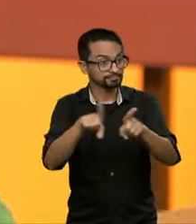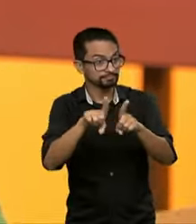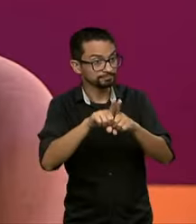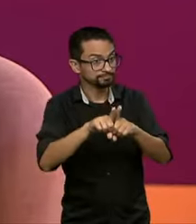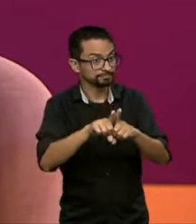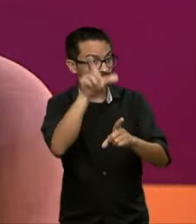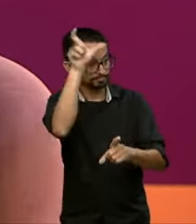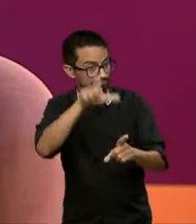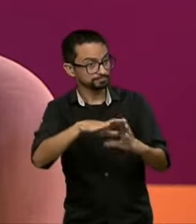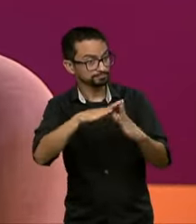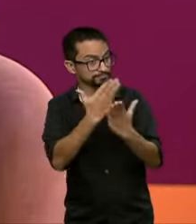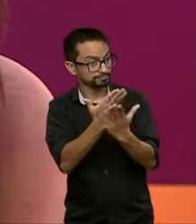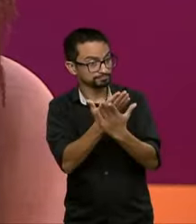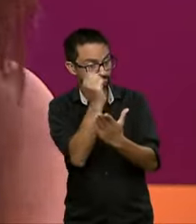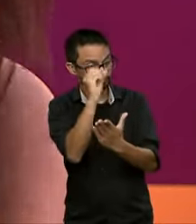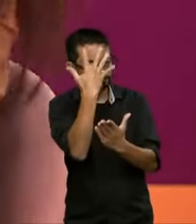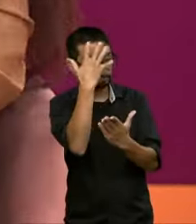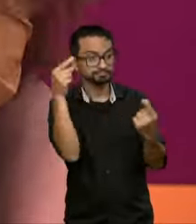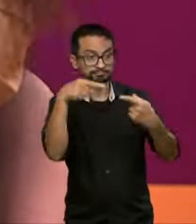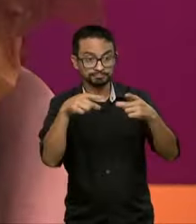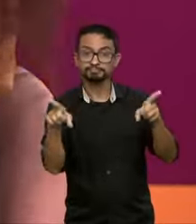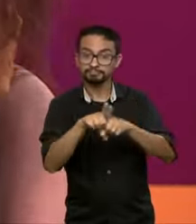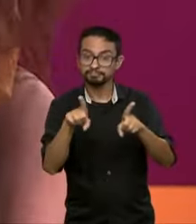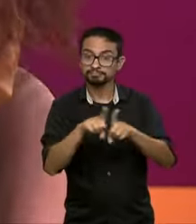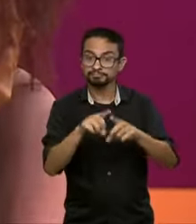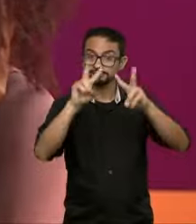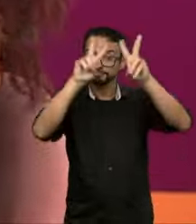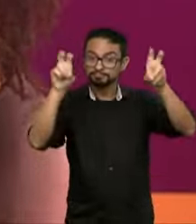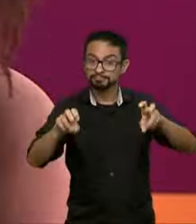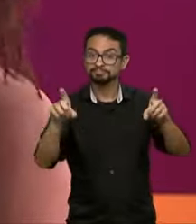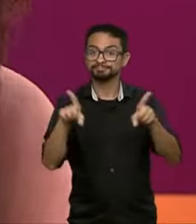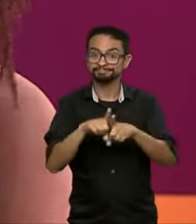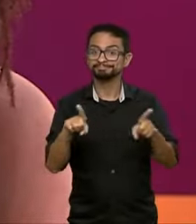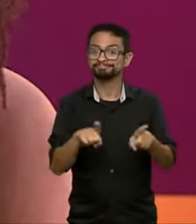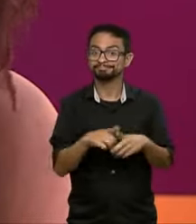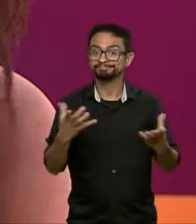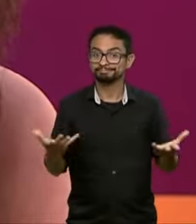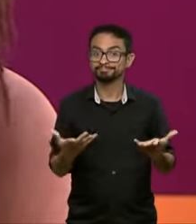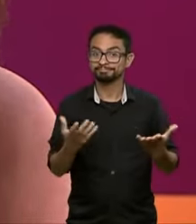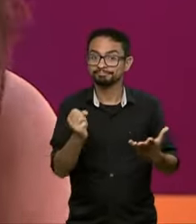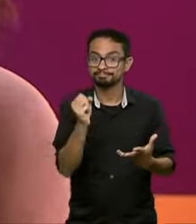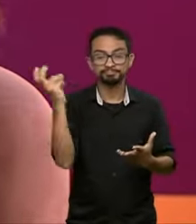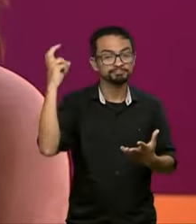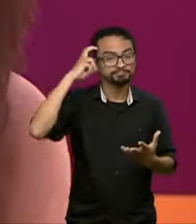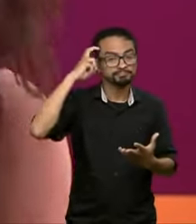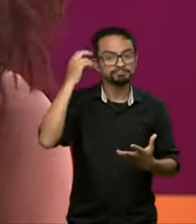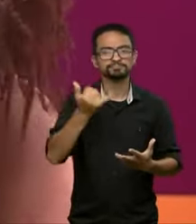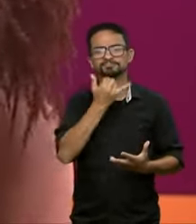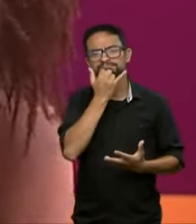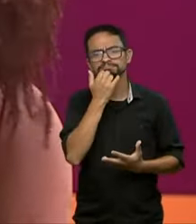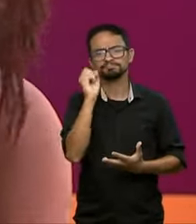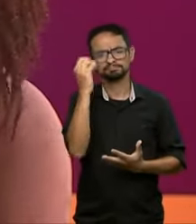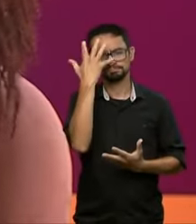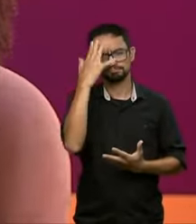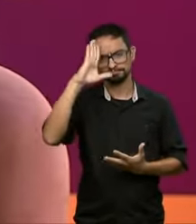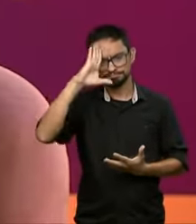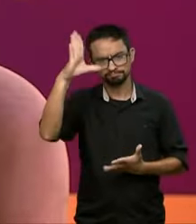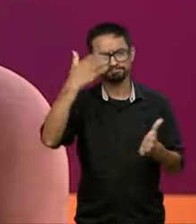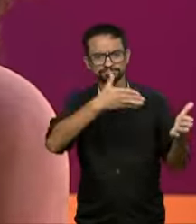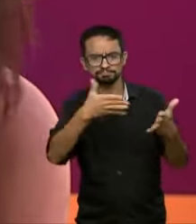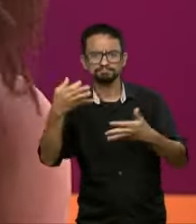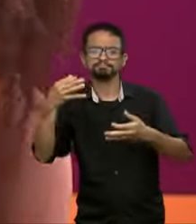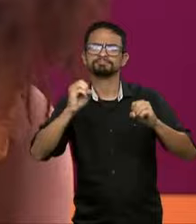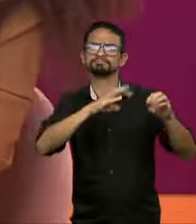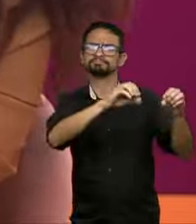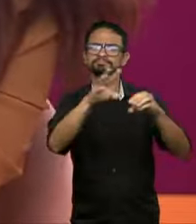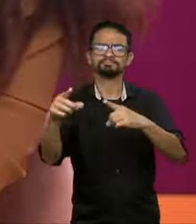O carnaval é um dos maiores, por isso que é isso, no Quilombo Eto'o a gente chega a partir da cultura. O carnaval, para mim, é um dos maiores processos de